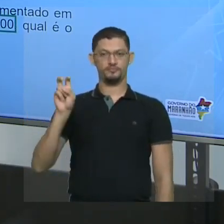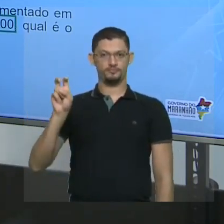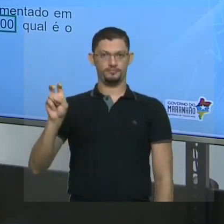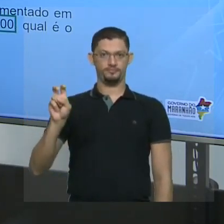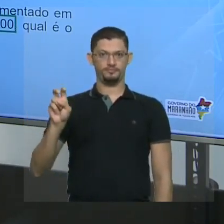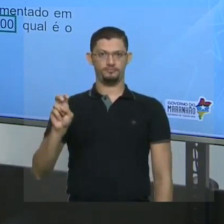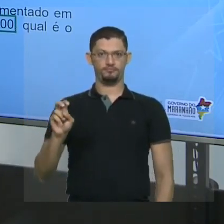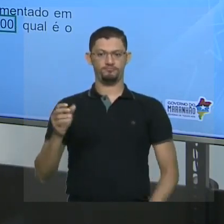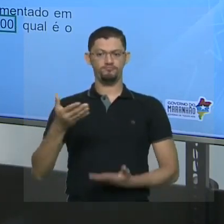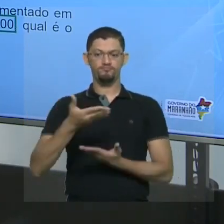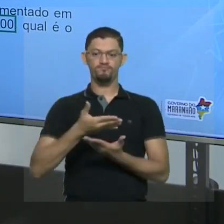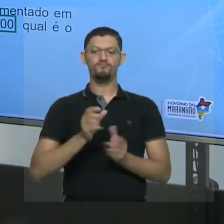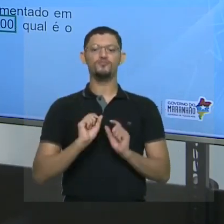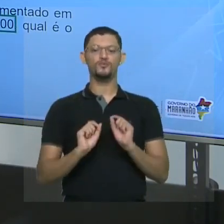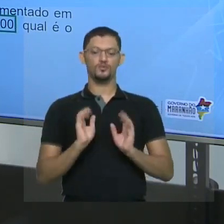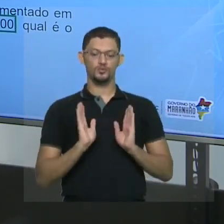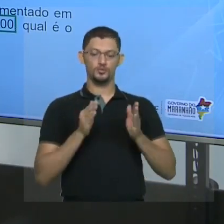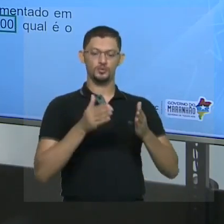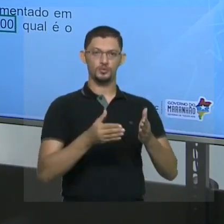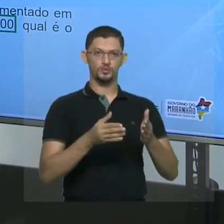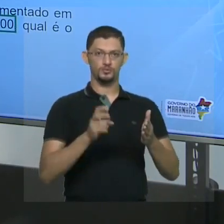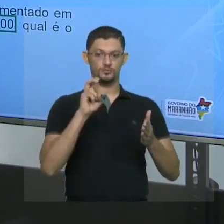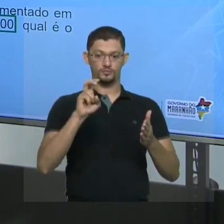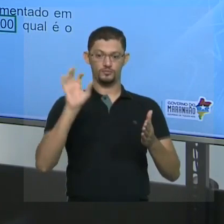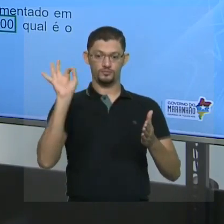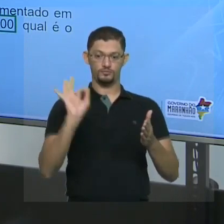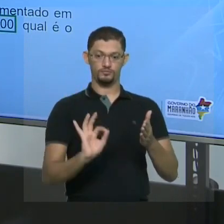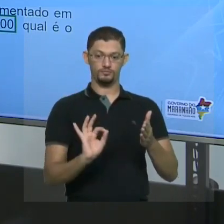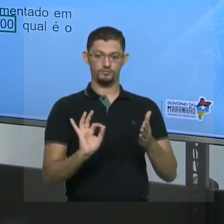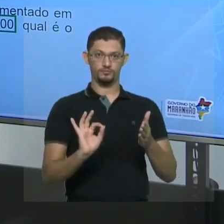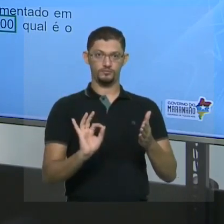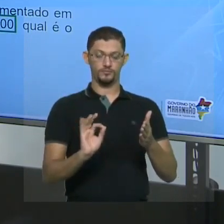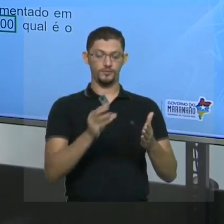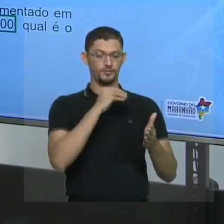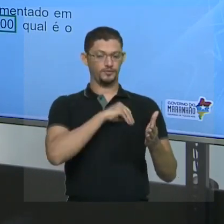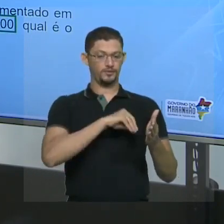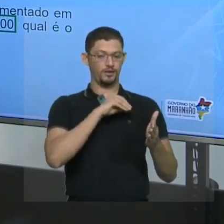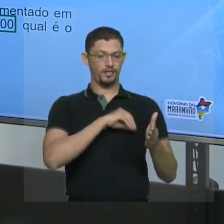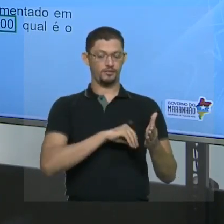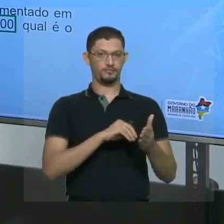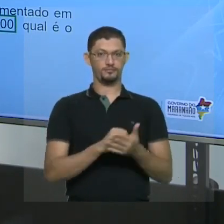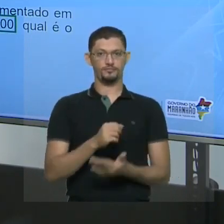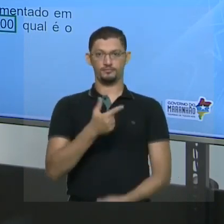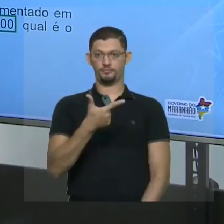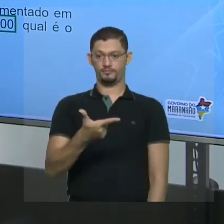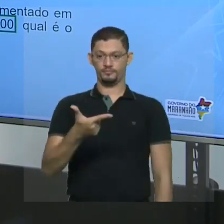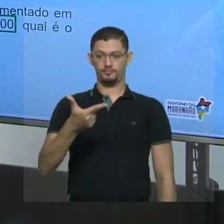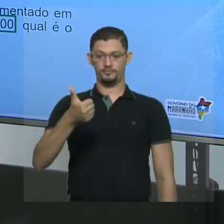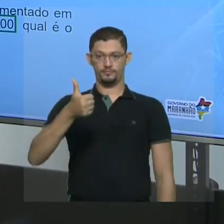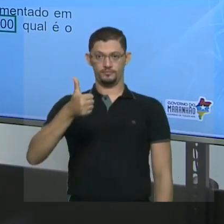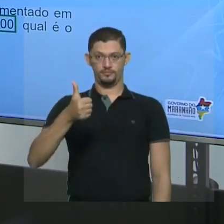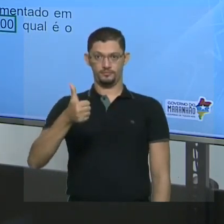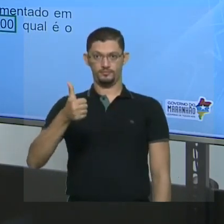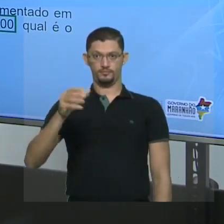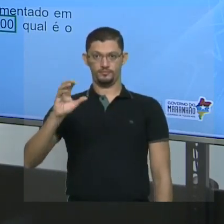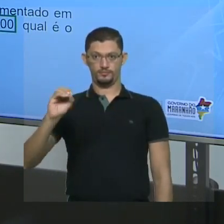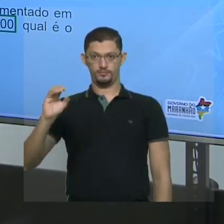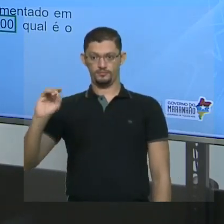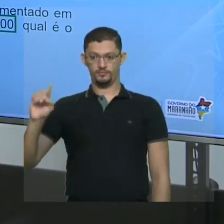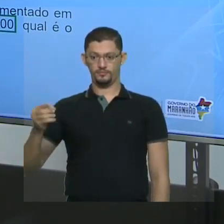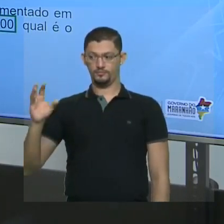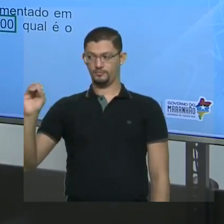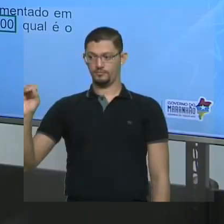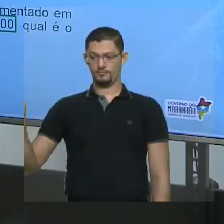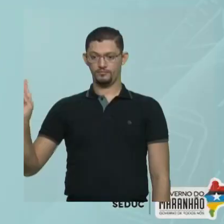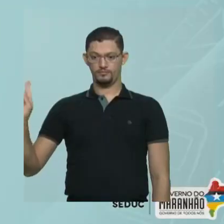Em relação a quê? 5% em relação ao seu salário, que é de R$ 2.100. Então, olha